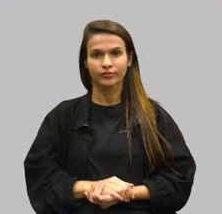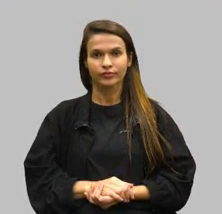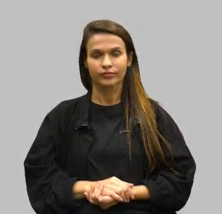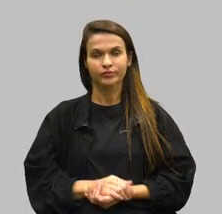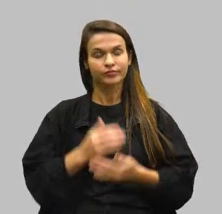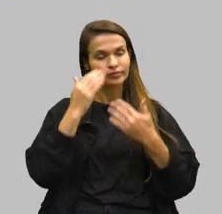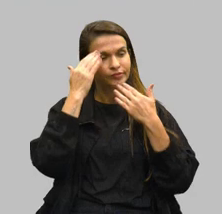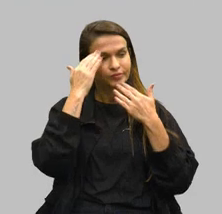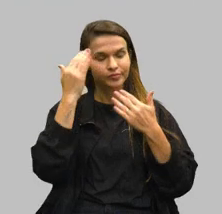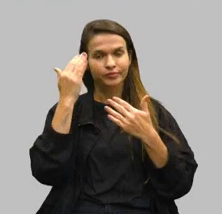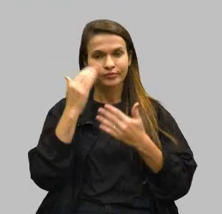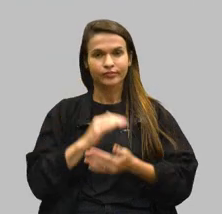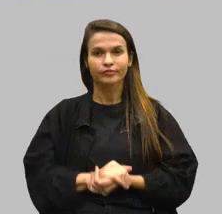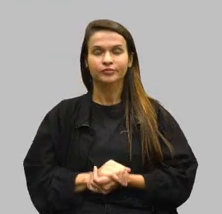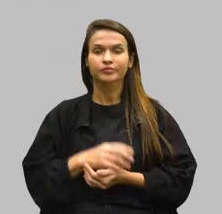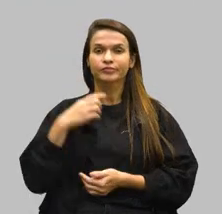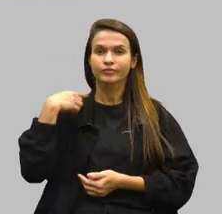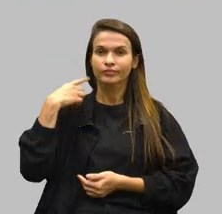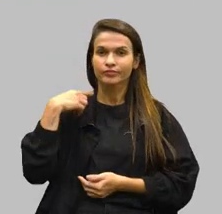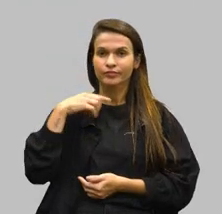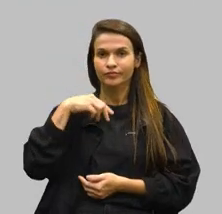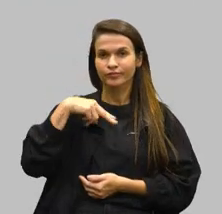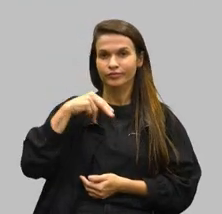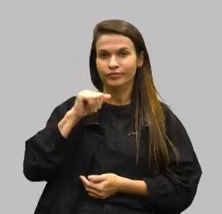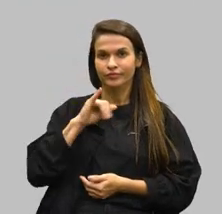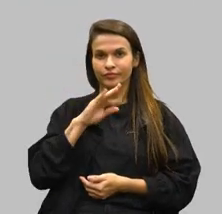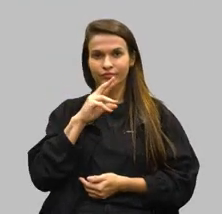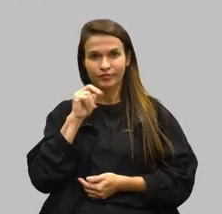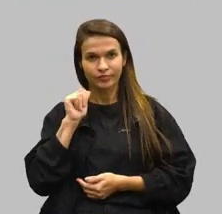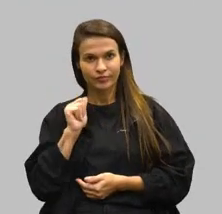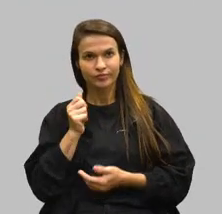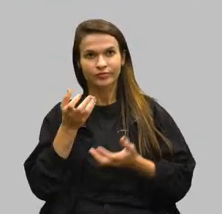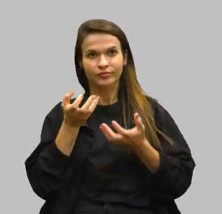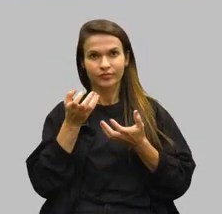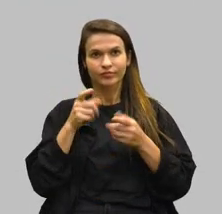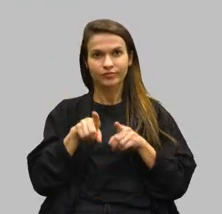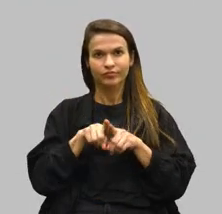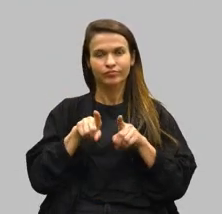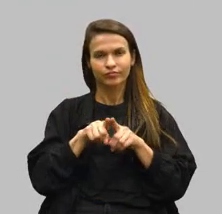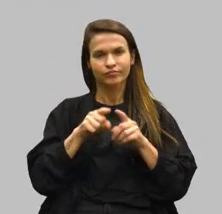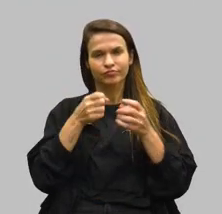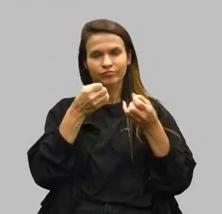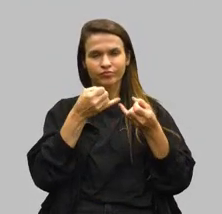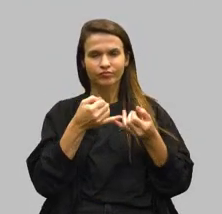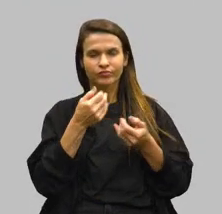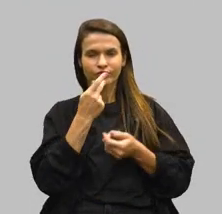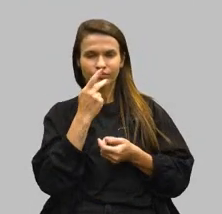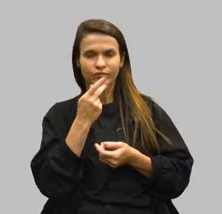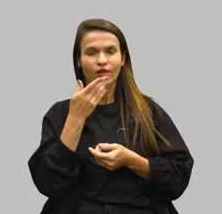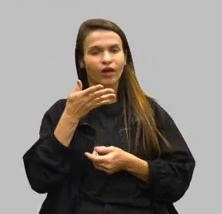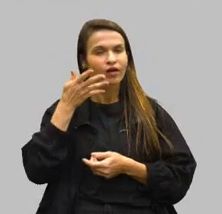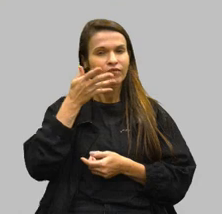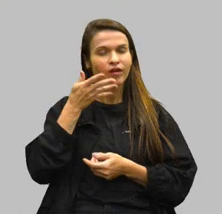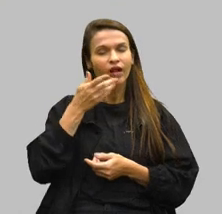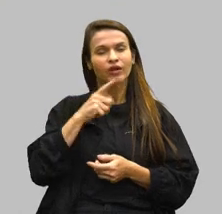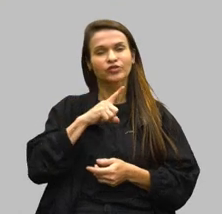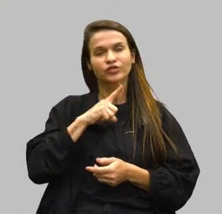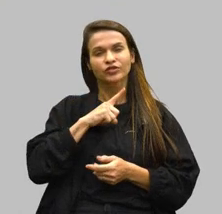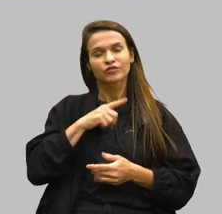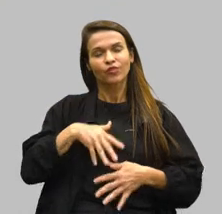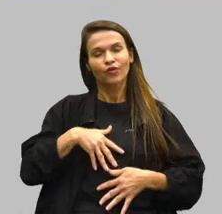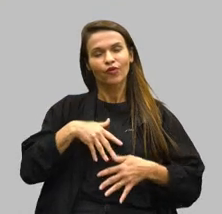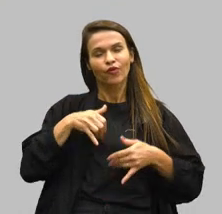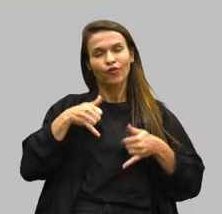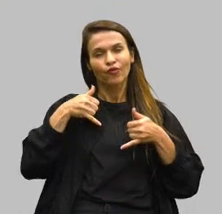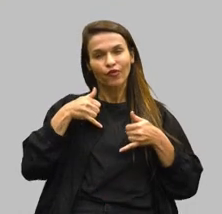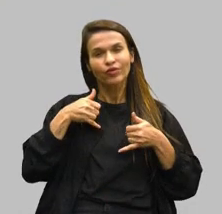muito obrigada deputada Naiara Rocha gostaria de também fazer alguns destaques da sua fala inclusive tive o orgulho